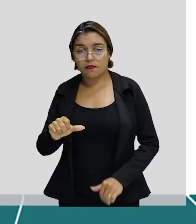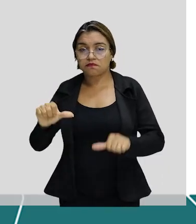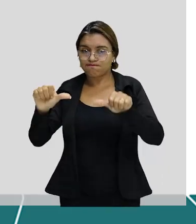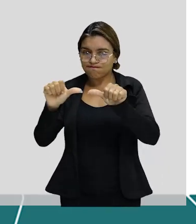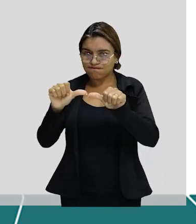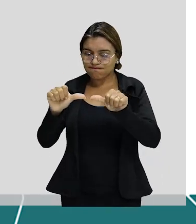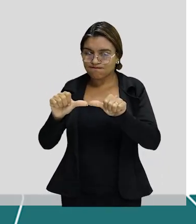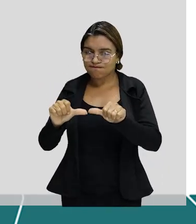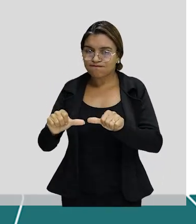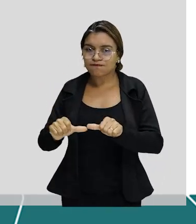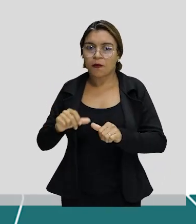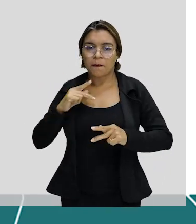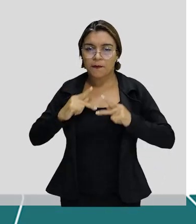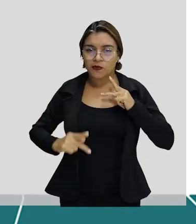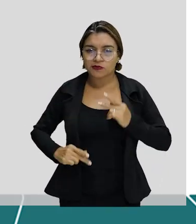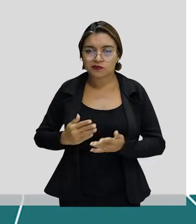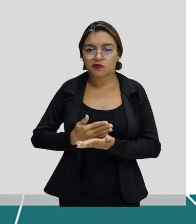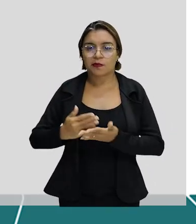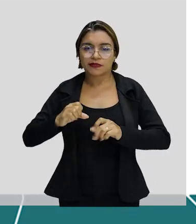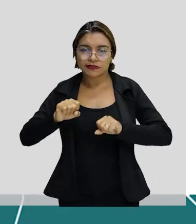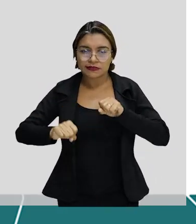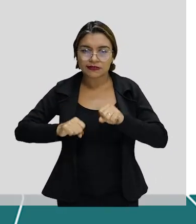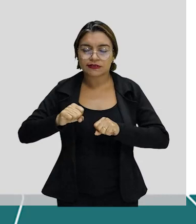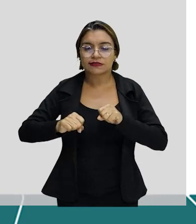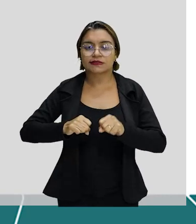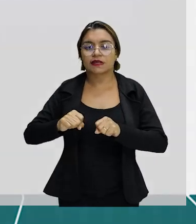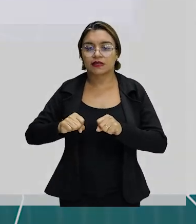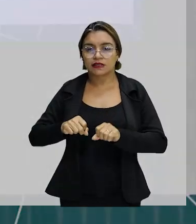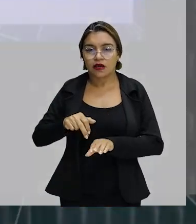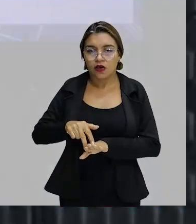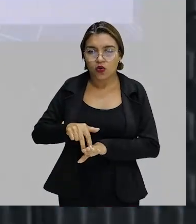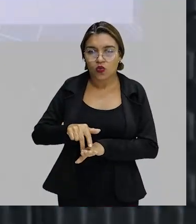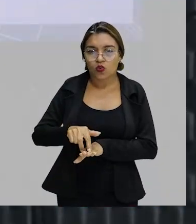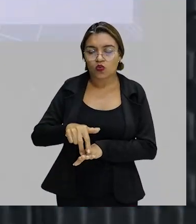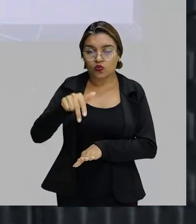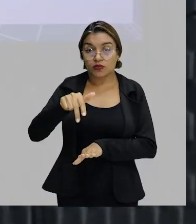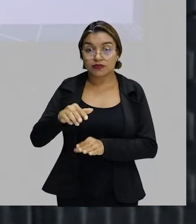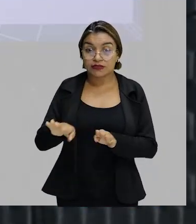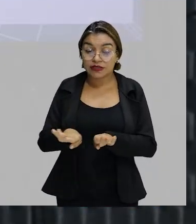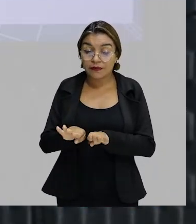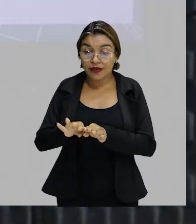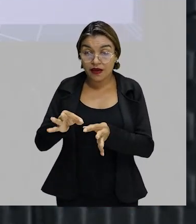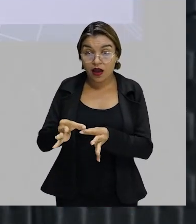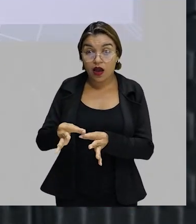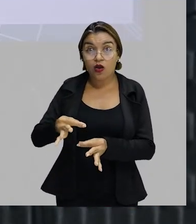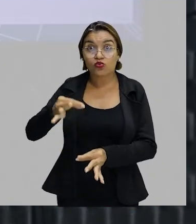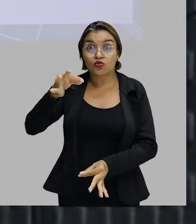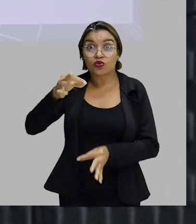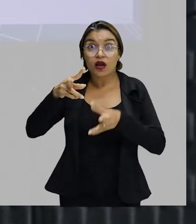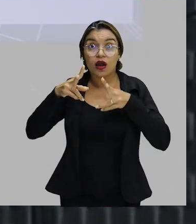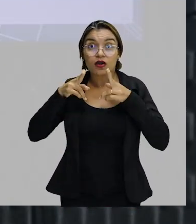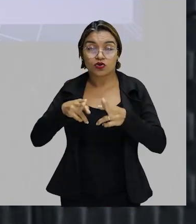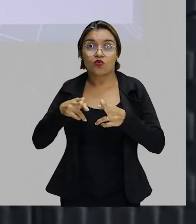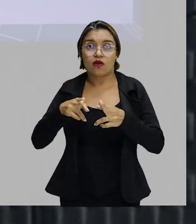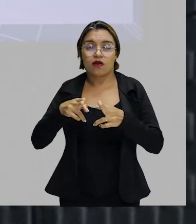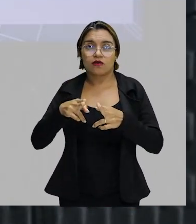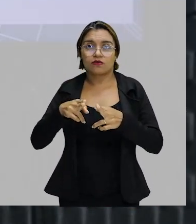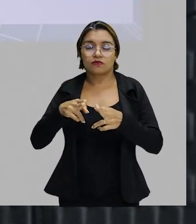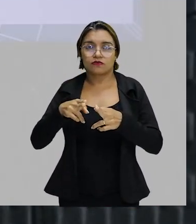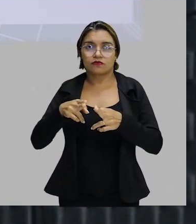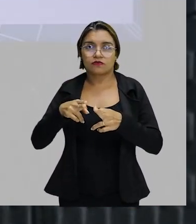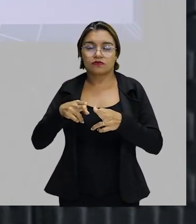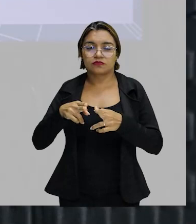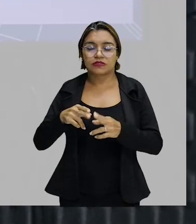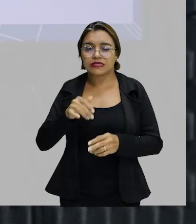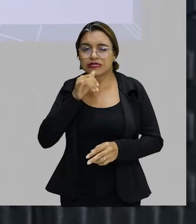posição inicial corrida saída incluindo a altura a altura que esses atletas saltam se eles saltam na mesma